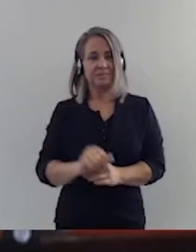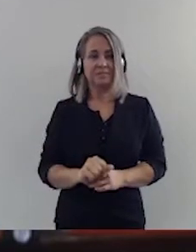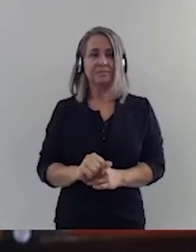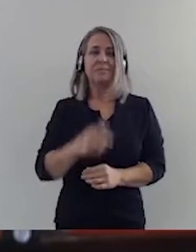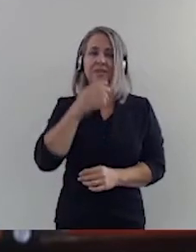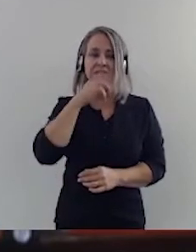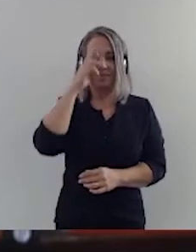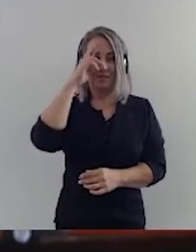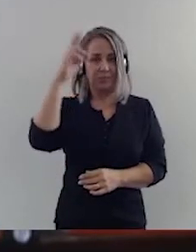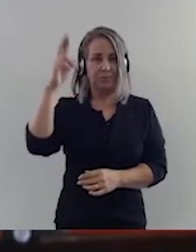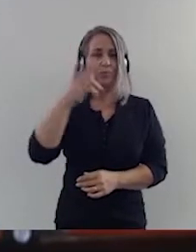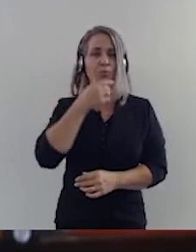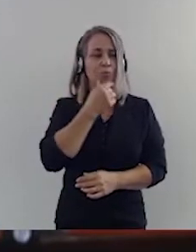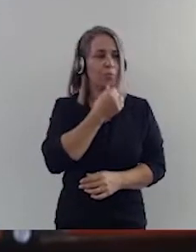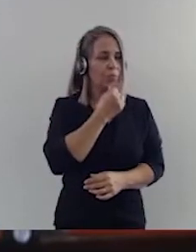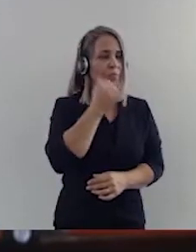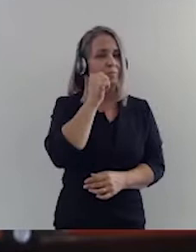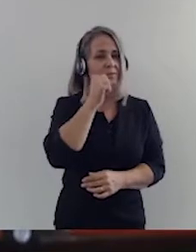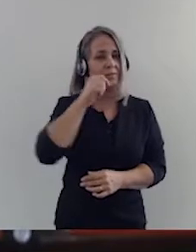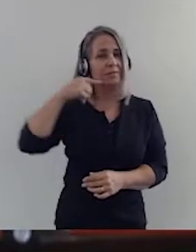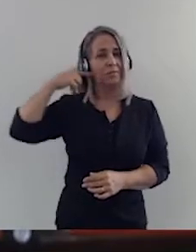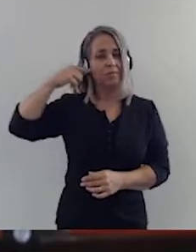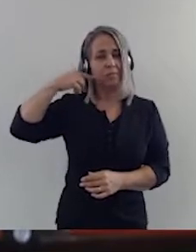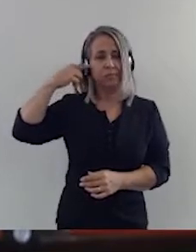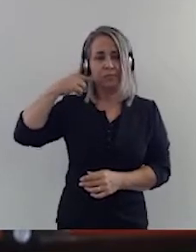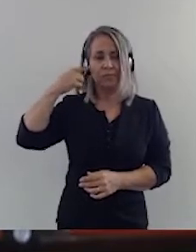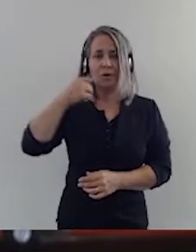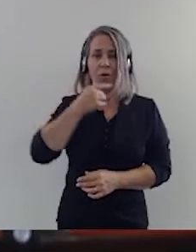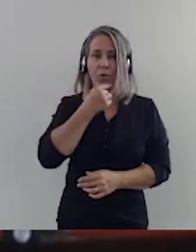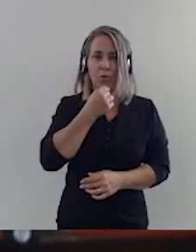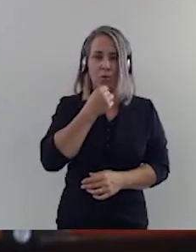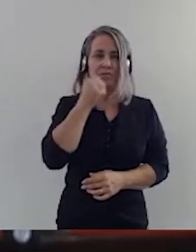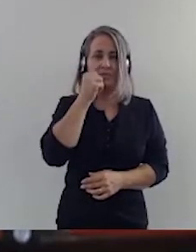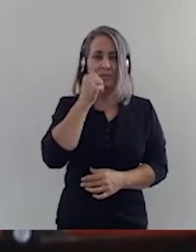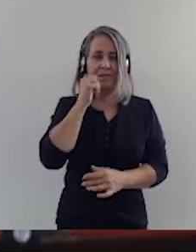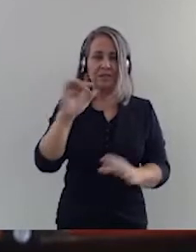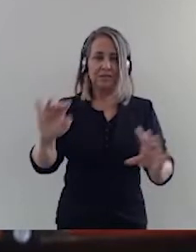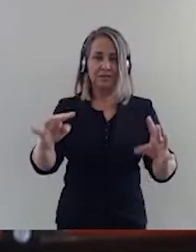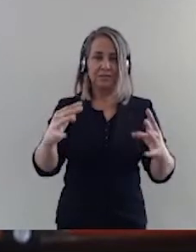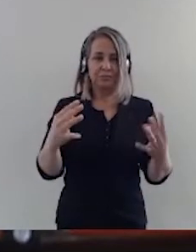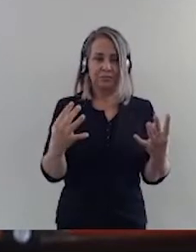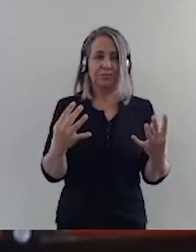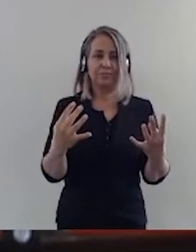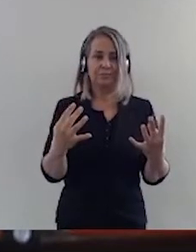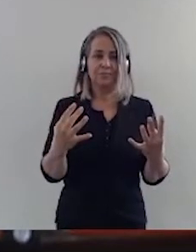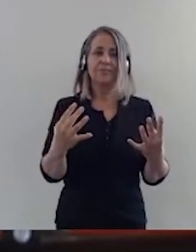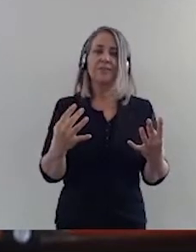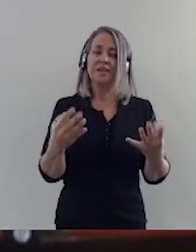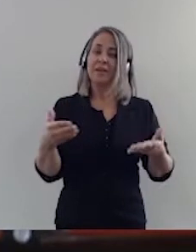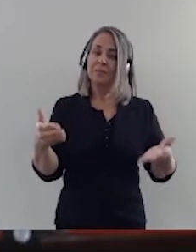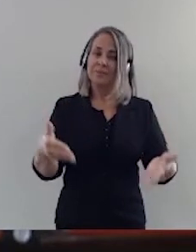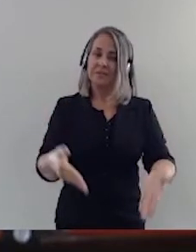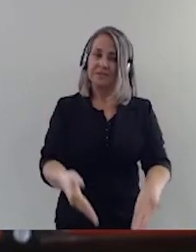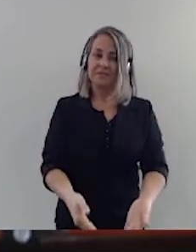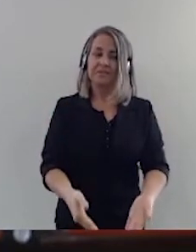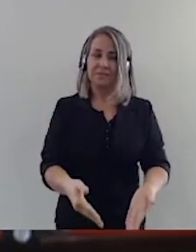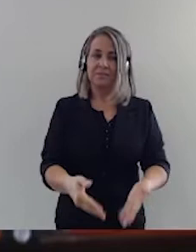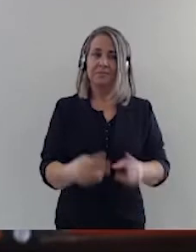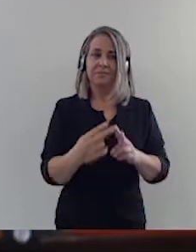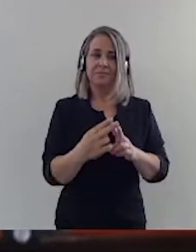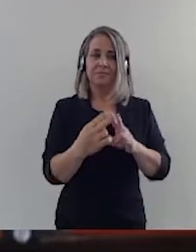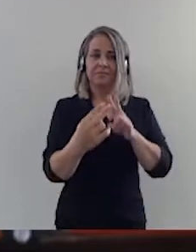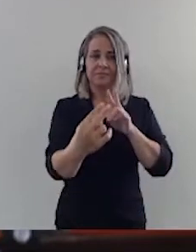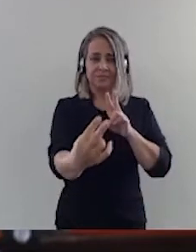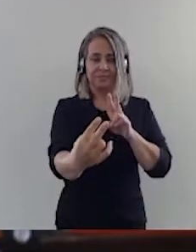Senhores advogados e advogadas brasileiras, senhores e senhoras que nos acompanham e participam deste notável